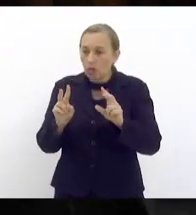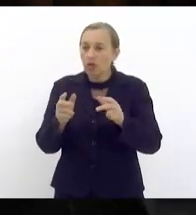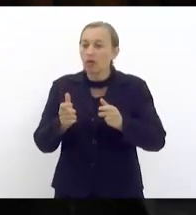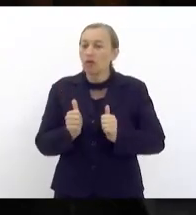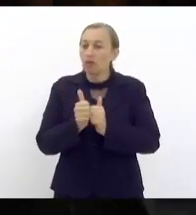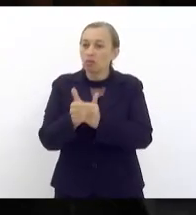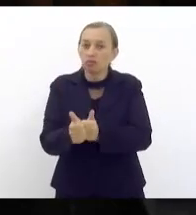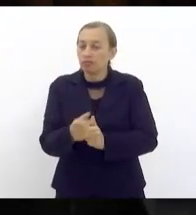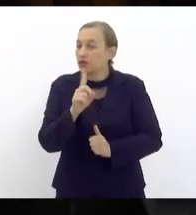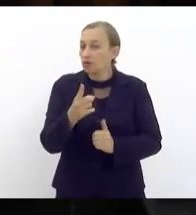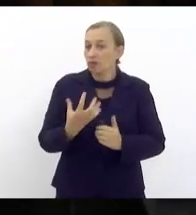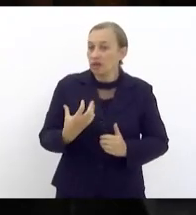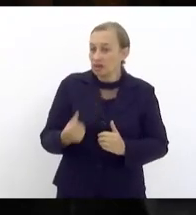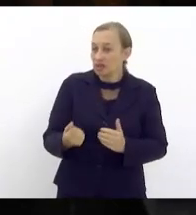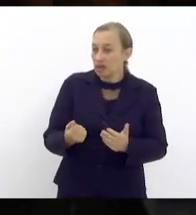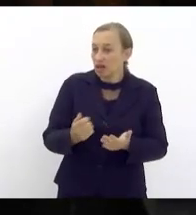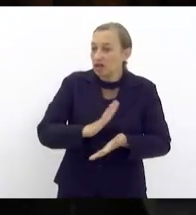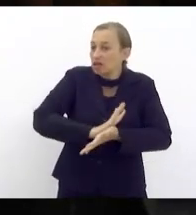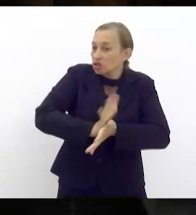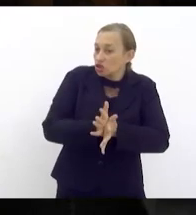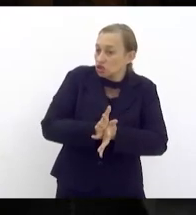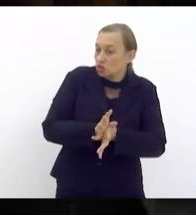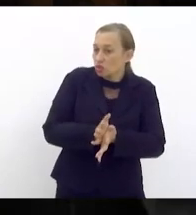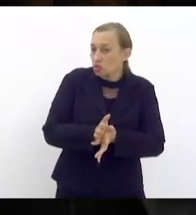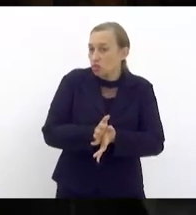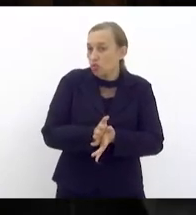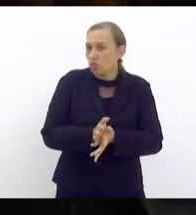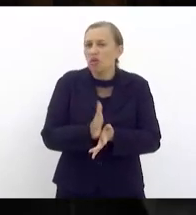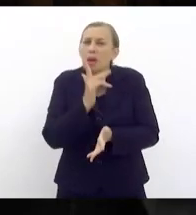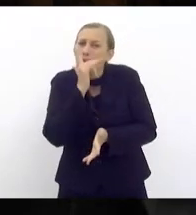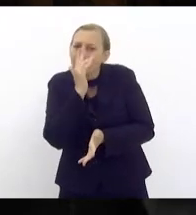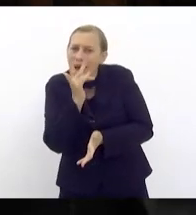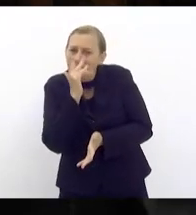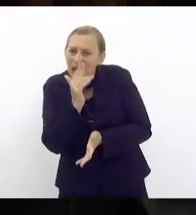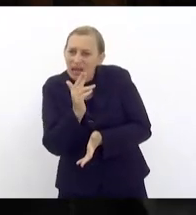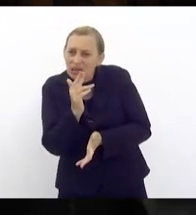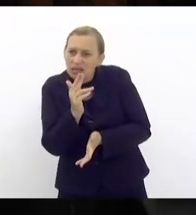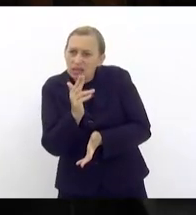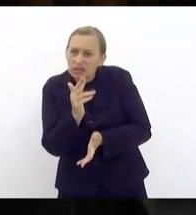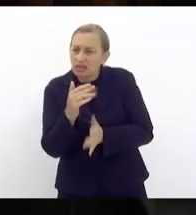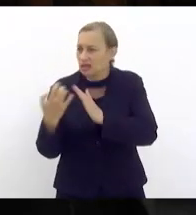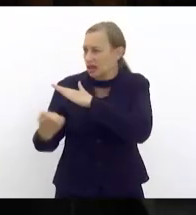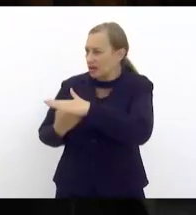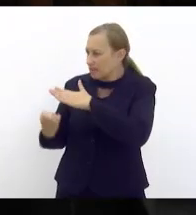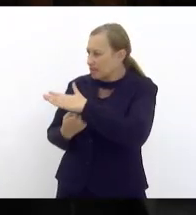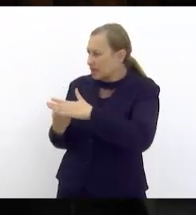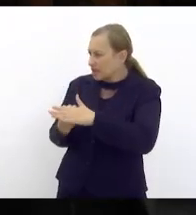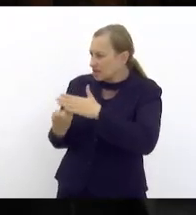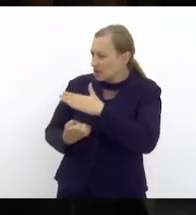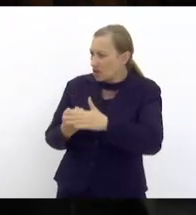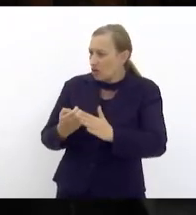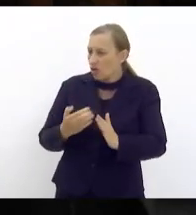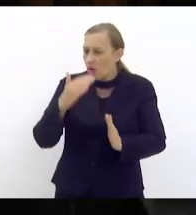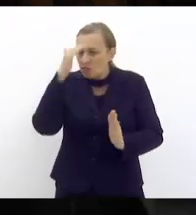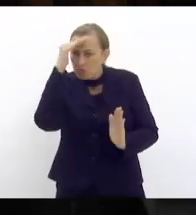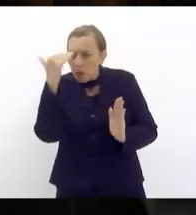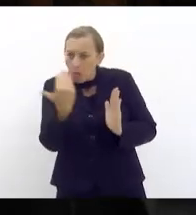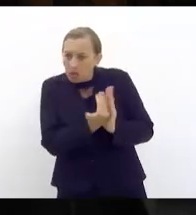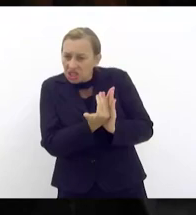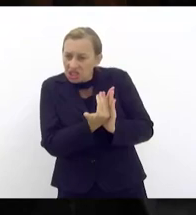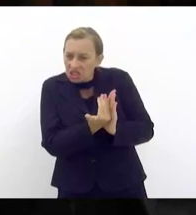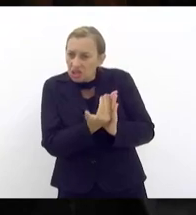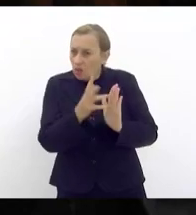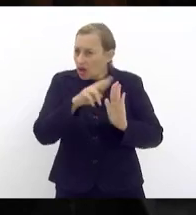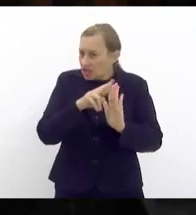situação termine com jogo de faz de contas onde parece que eletronuclear cumpriu o seu papel onde parece que